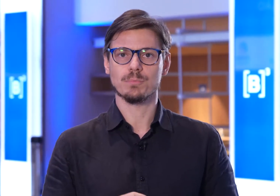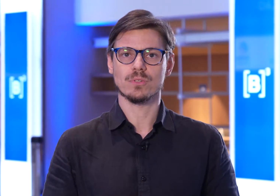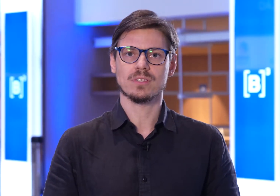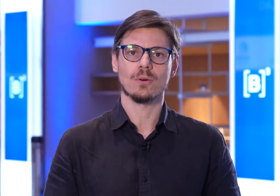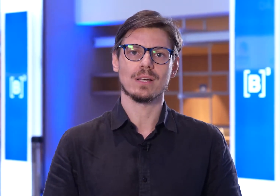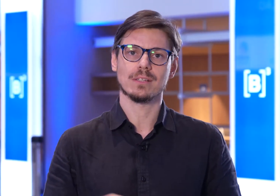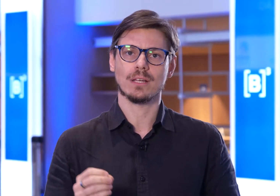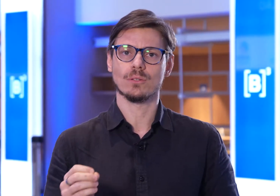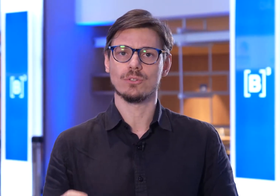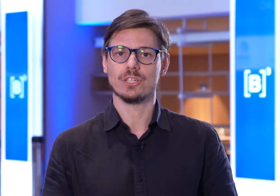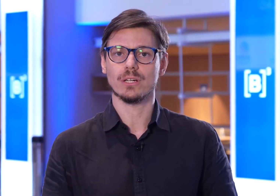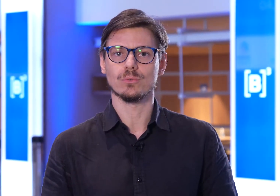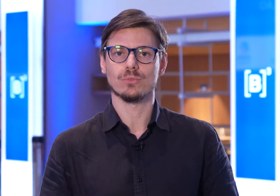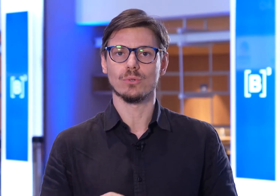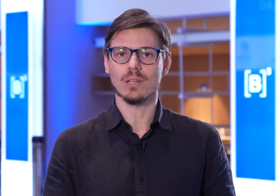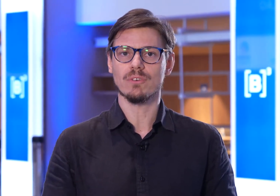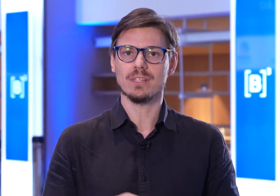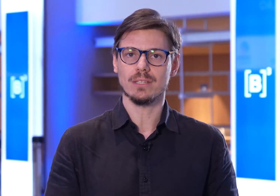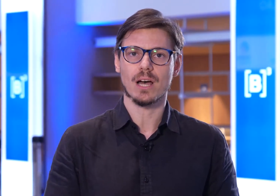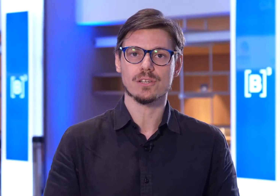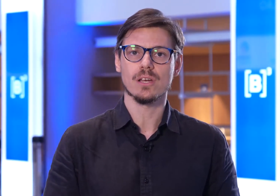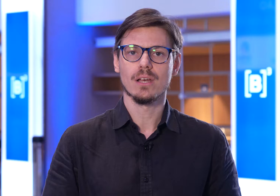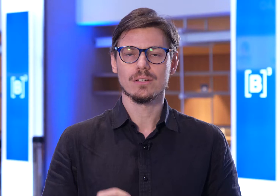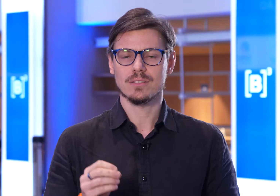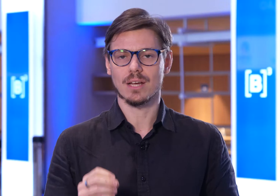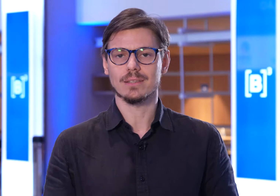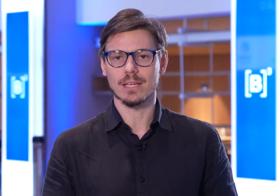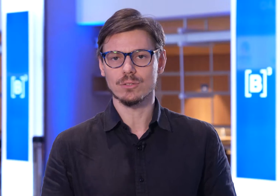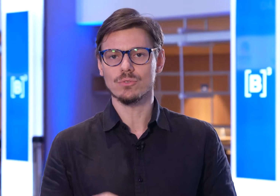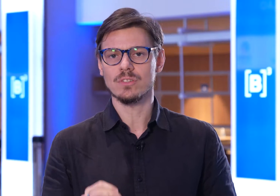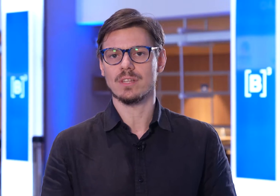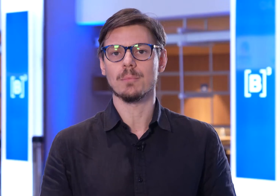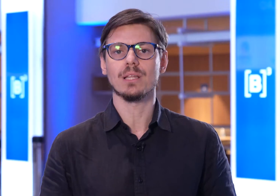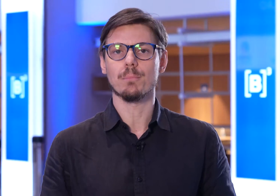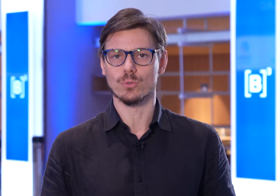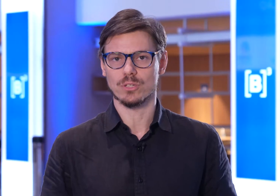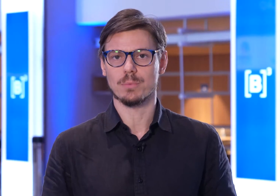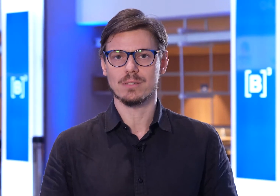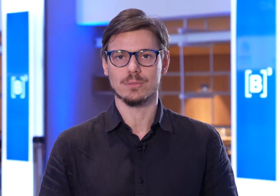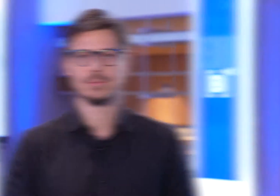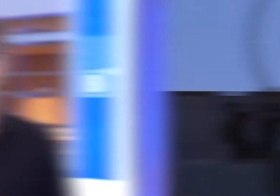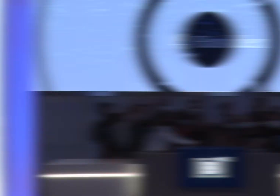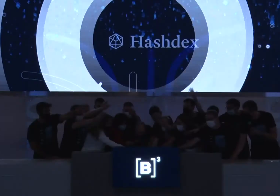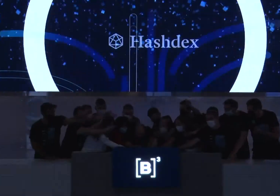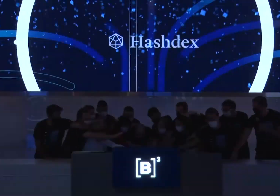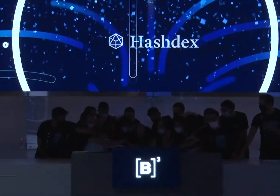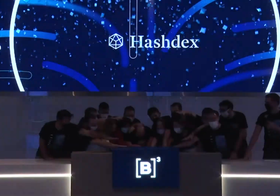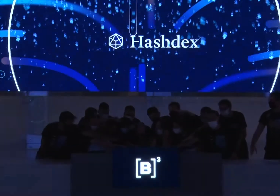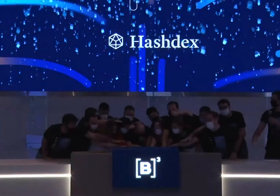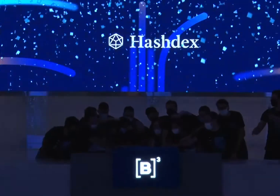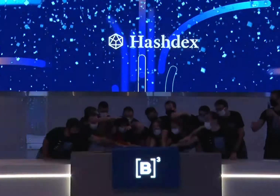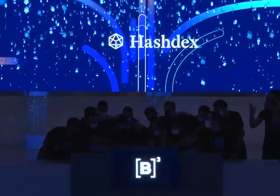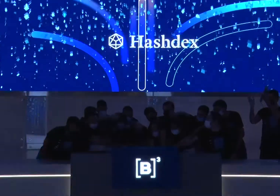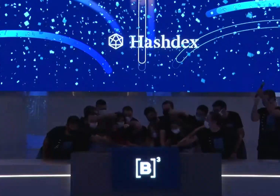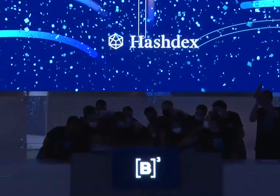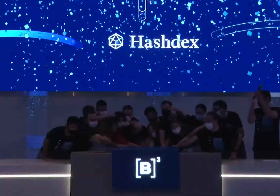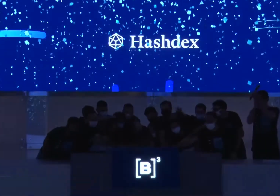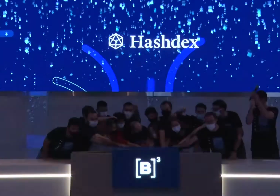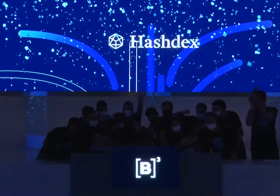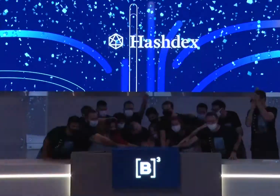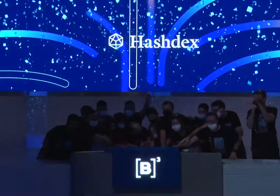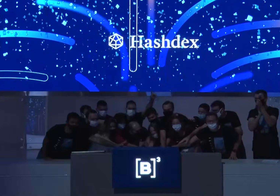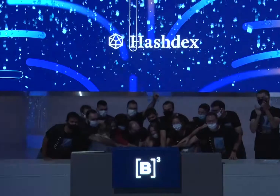você tem exposição a essa tecnologia com toda a facilidade de estar dentro do sistema da Bolsa do Brasil. O fundo é gerido pela